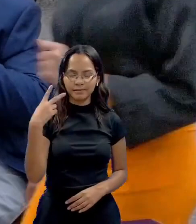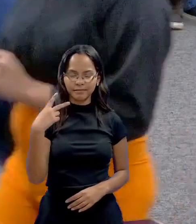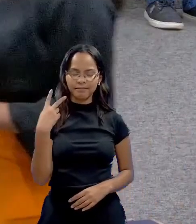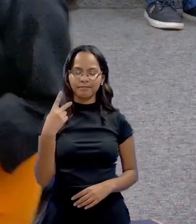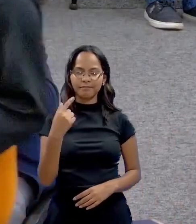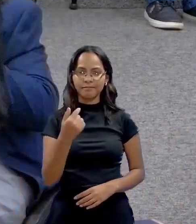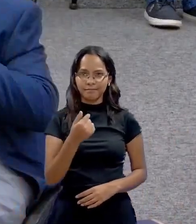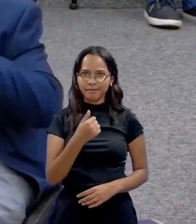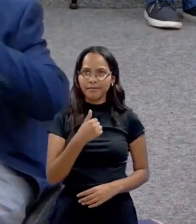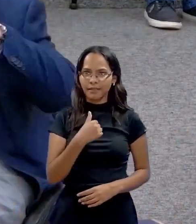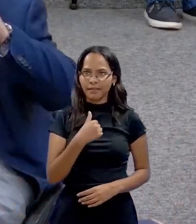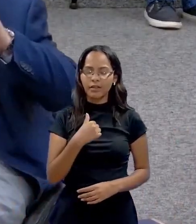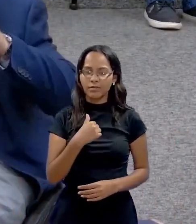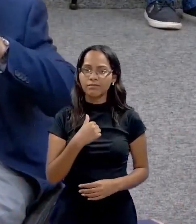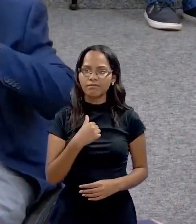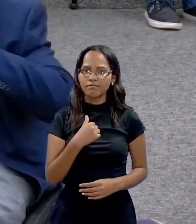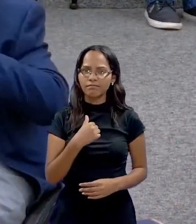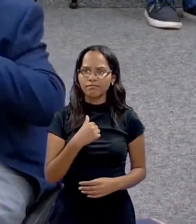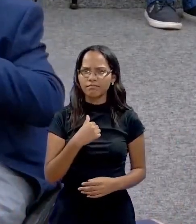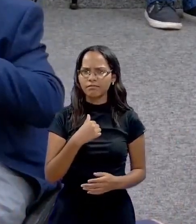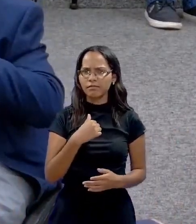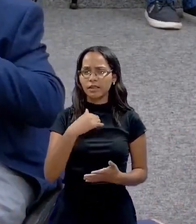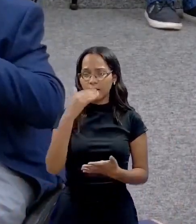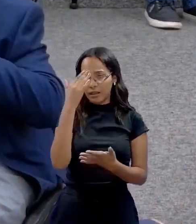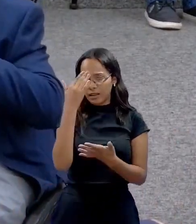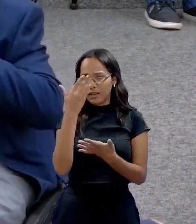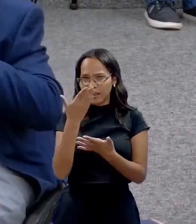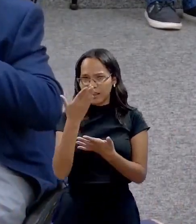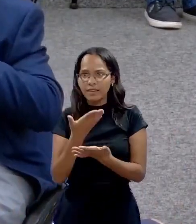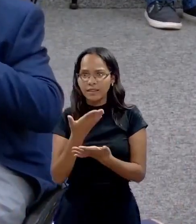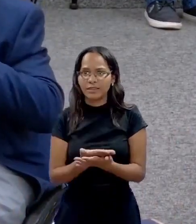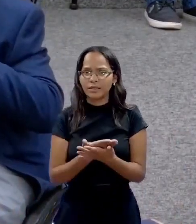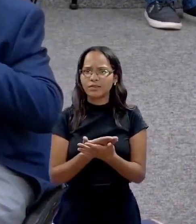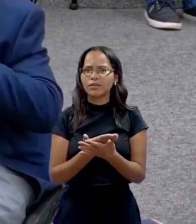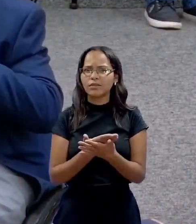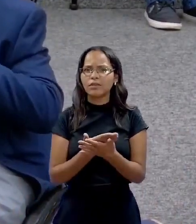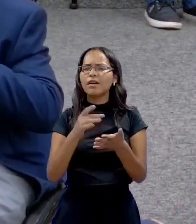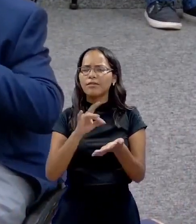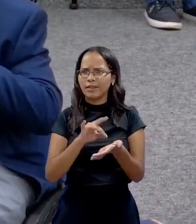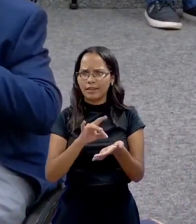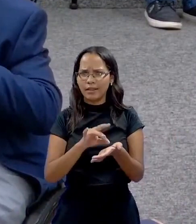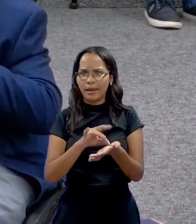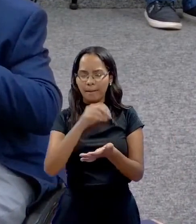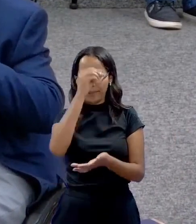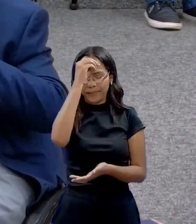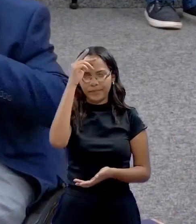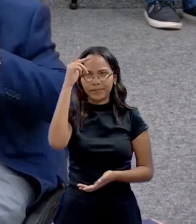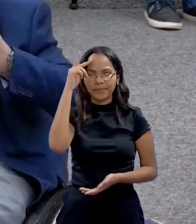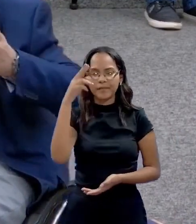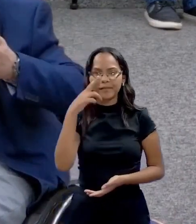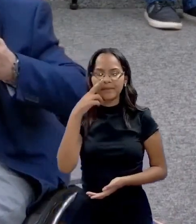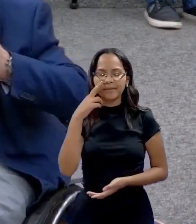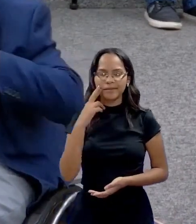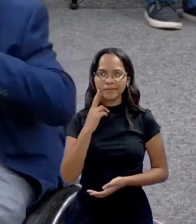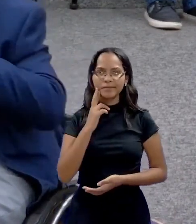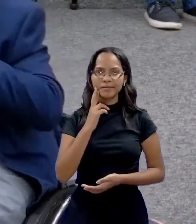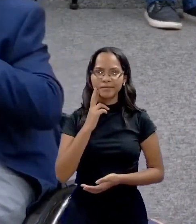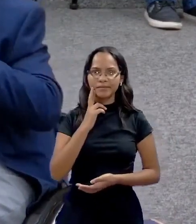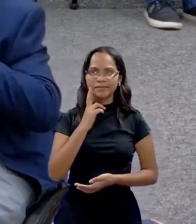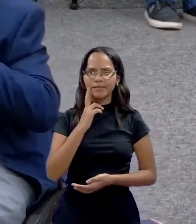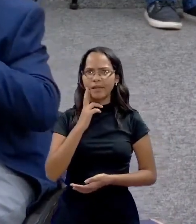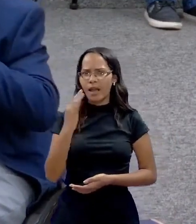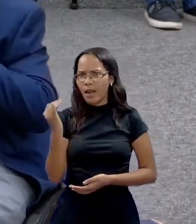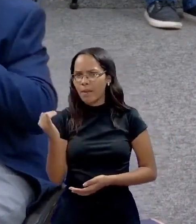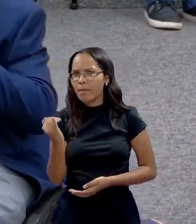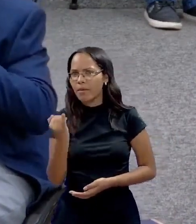eu confio na idoneidade do nosso prefeito Rogério Cruz. E é importante pontuar